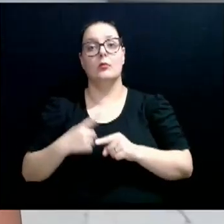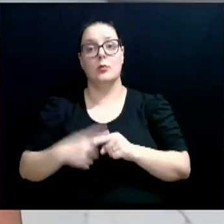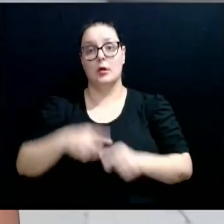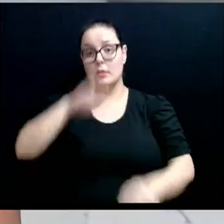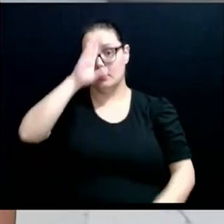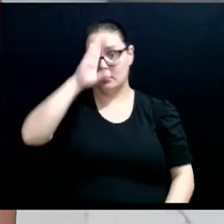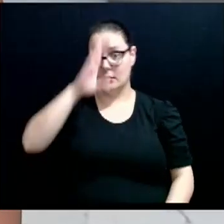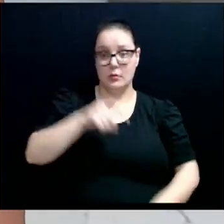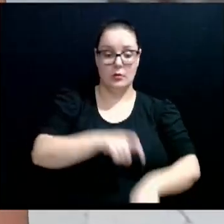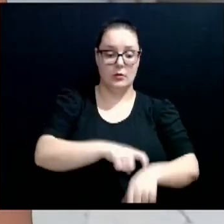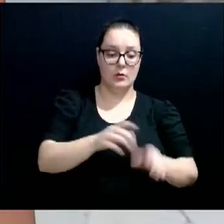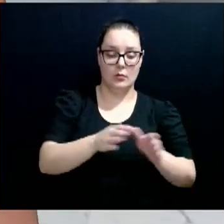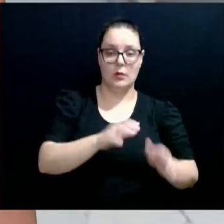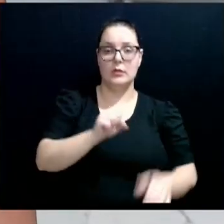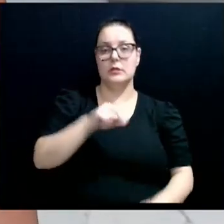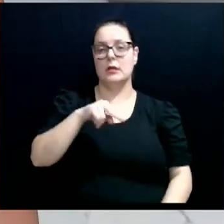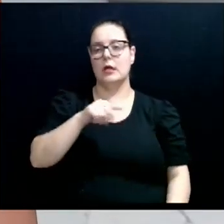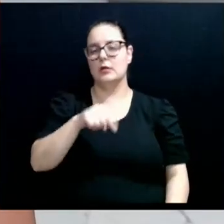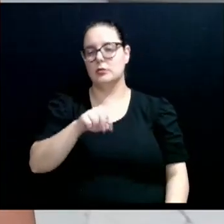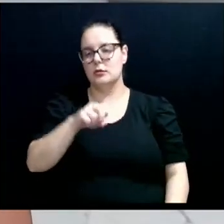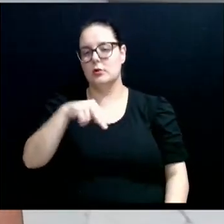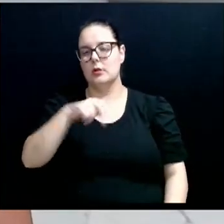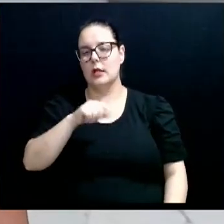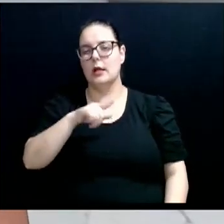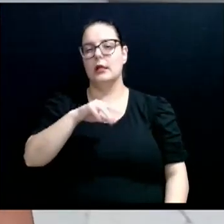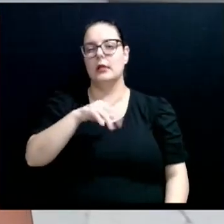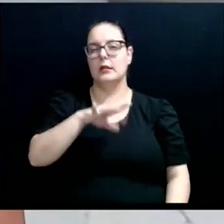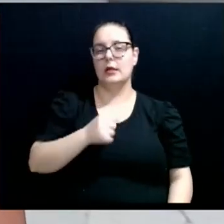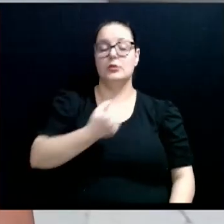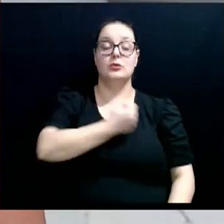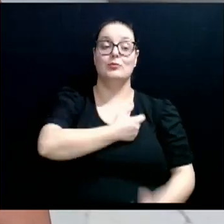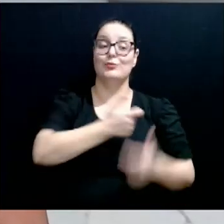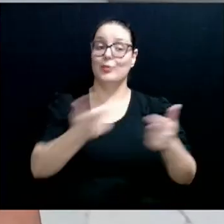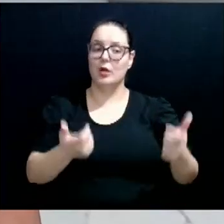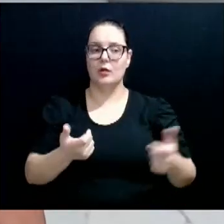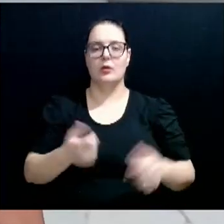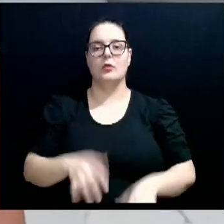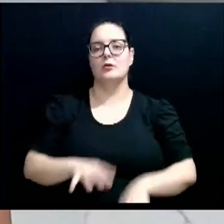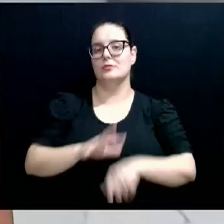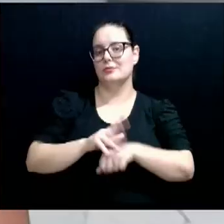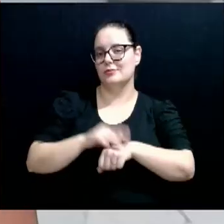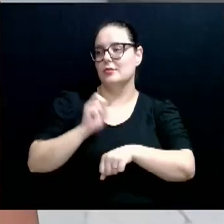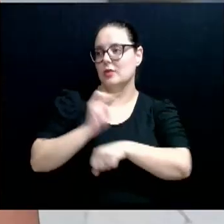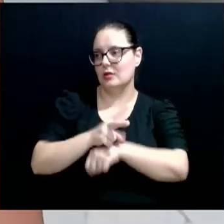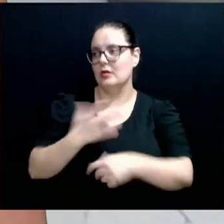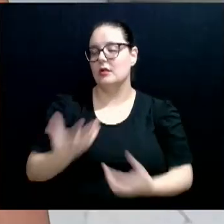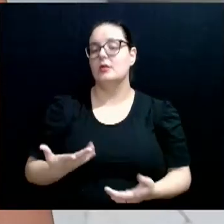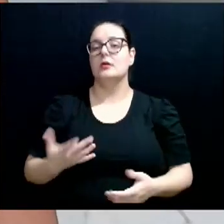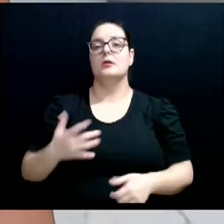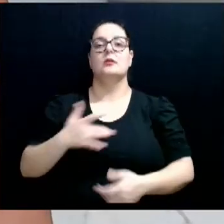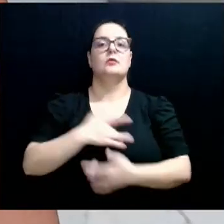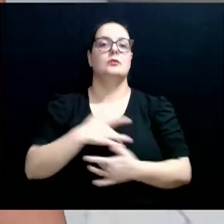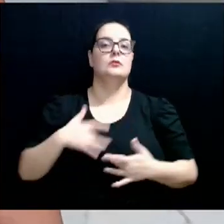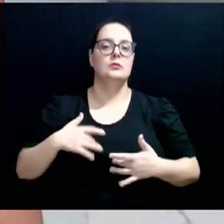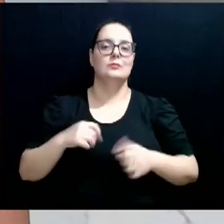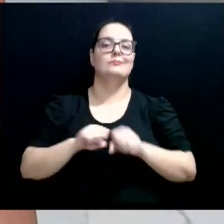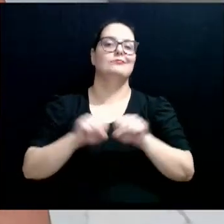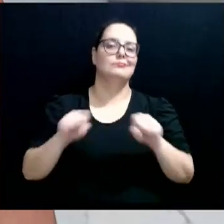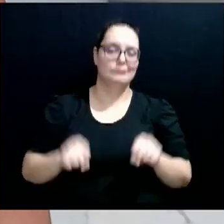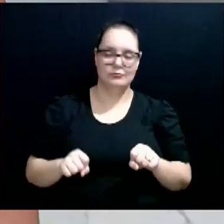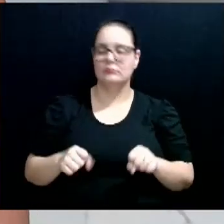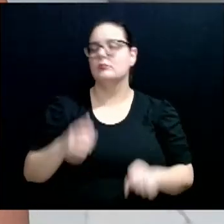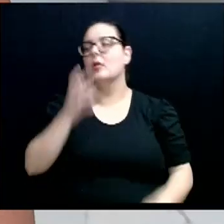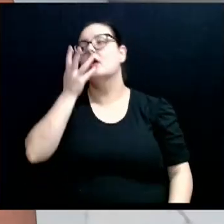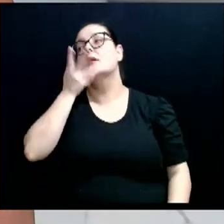de sazonalidade, onde tem um aumento maior do número de casos, os serviços de saúde ficam sobrecarregados. Porque essa criança precisa de assistência médica,